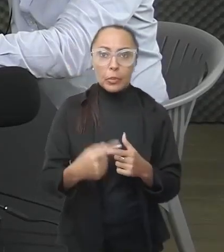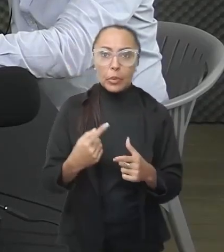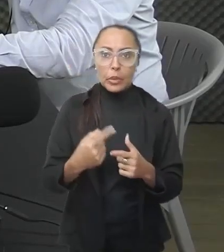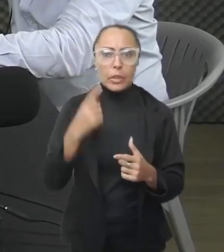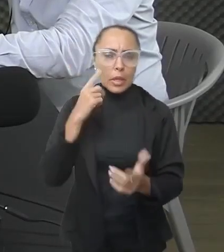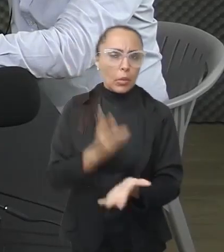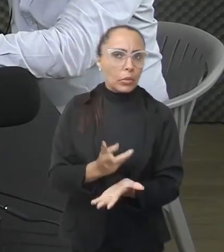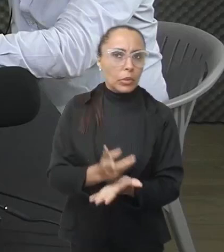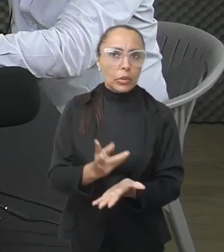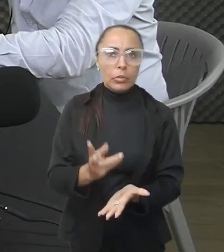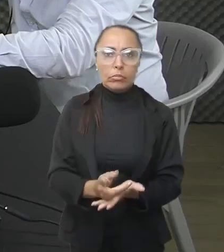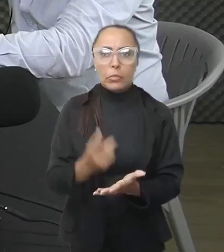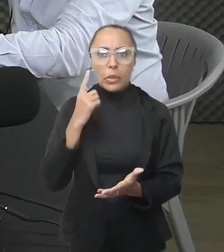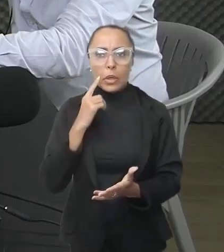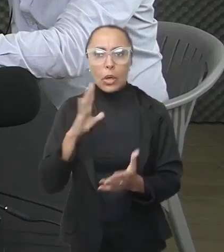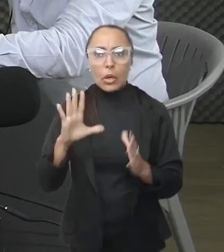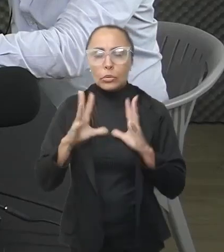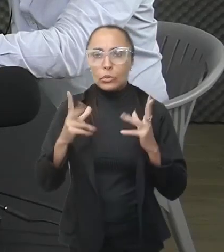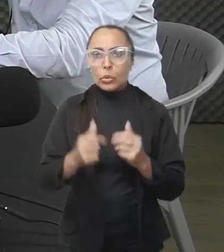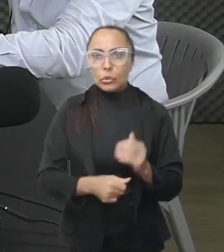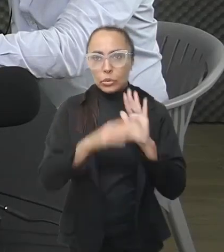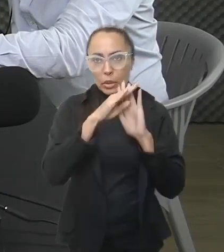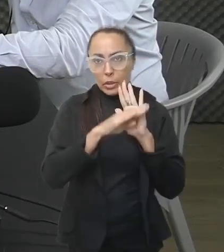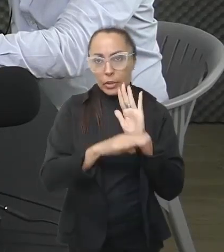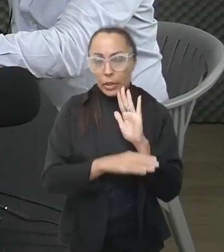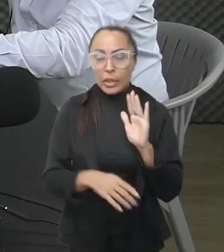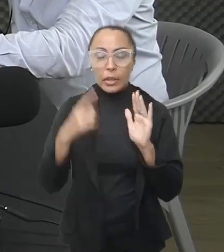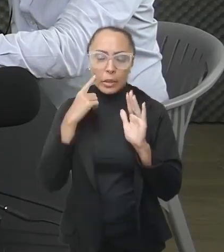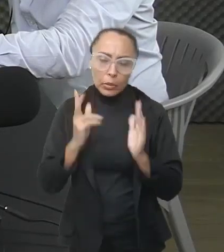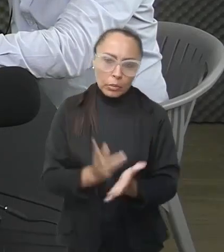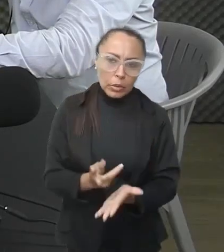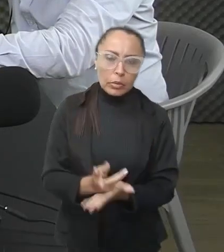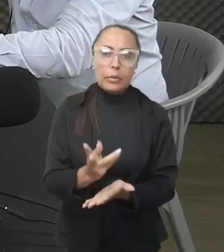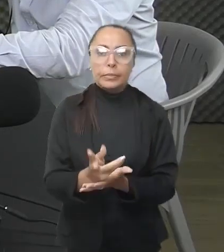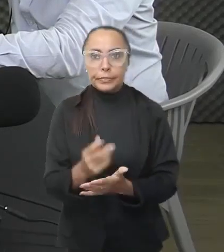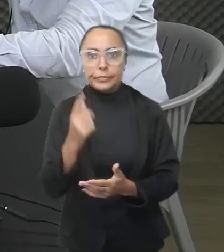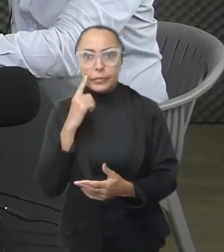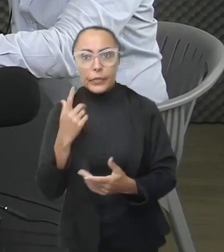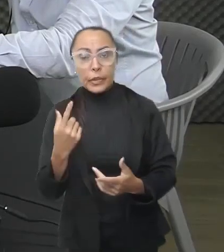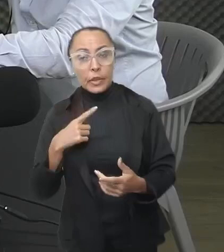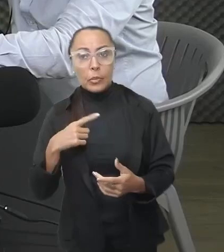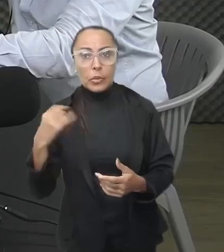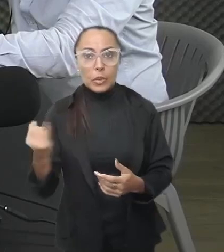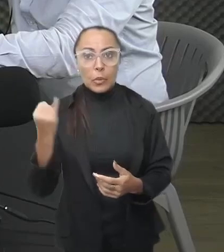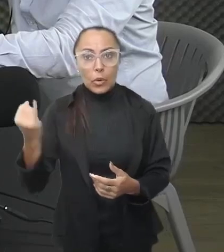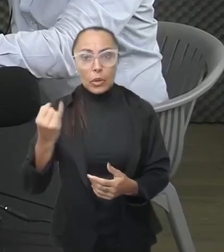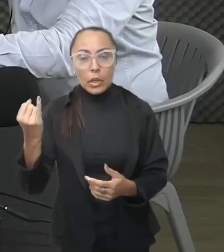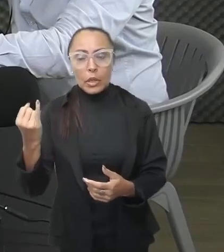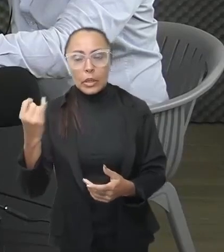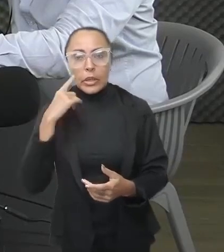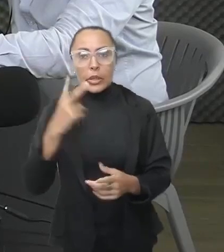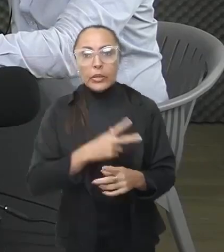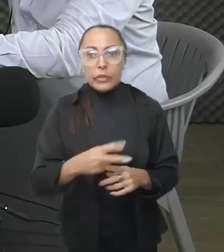contínuo. Todas as ações elas têm que ser contínuas. Tá? Temos aqui importantes vitórias